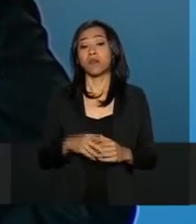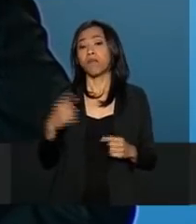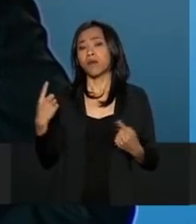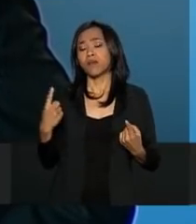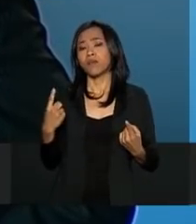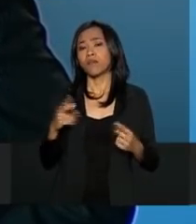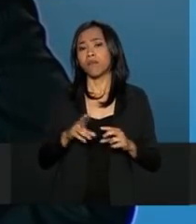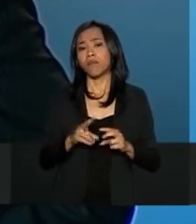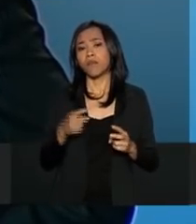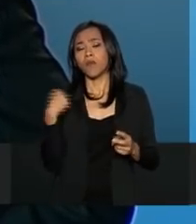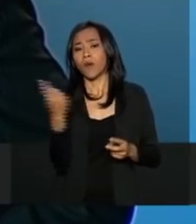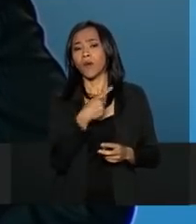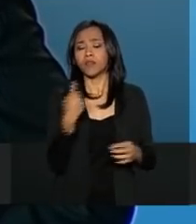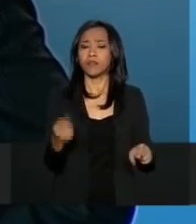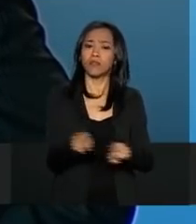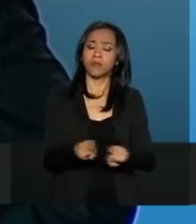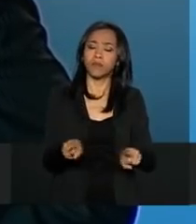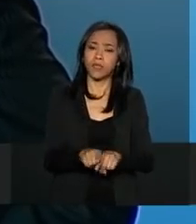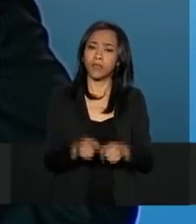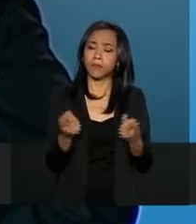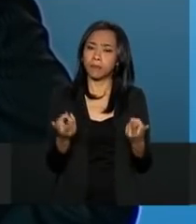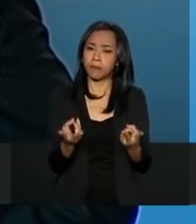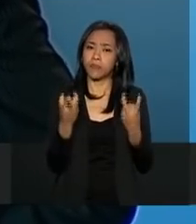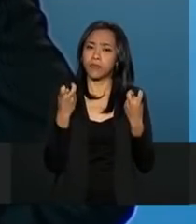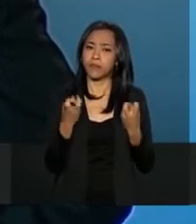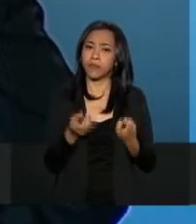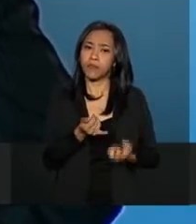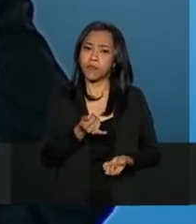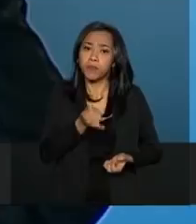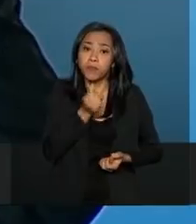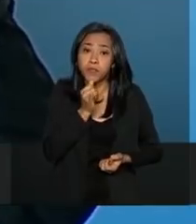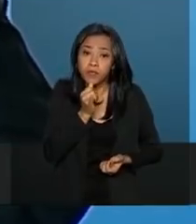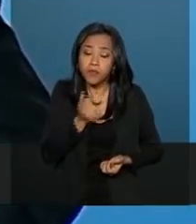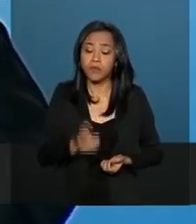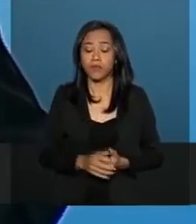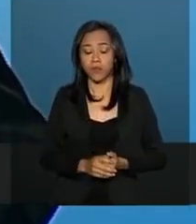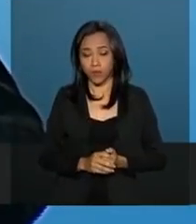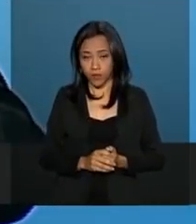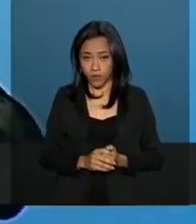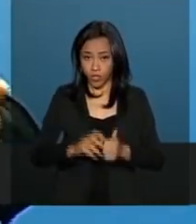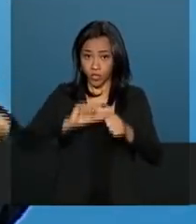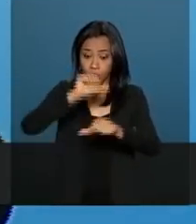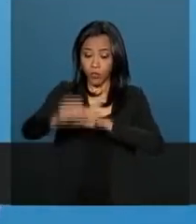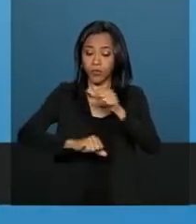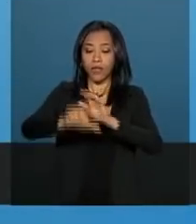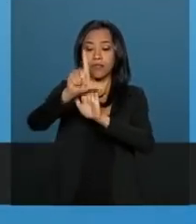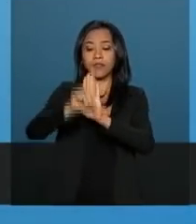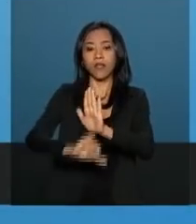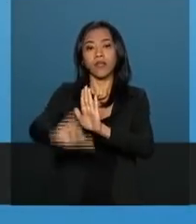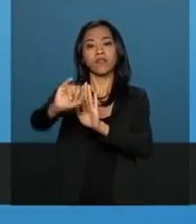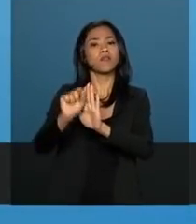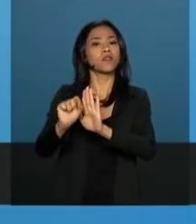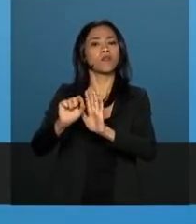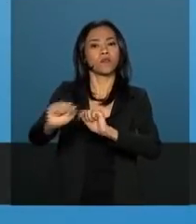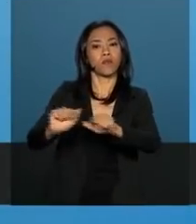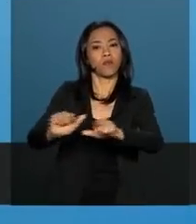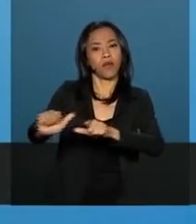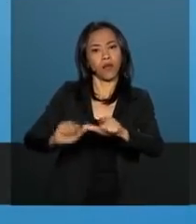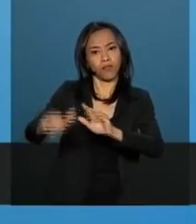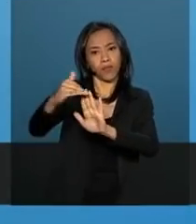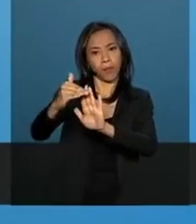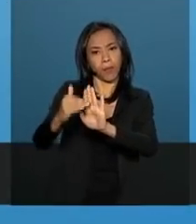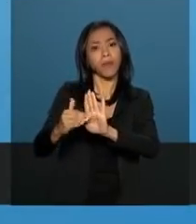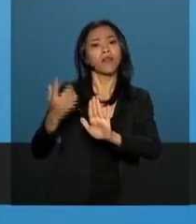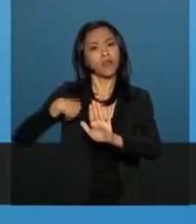verificamos a necessidade, por exemplo, de modernizar a legislação trabalhista. E